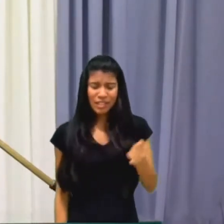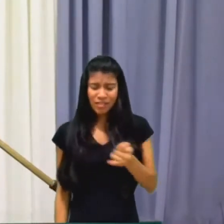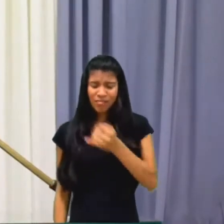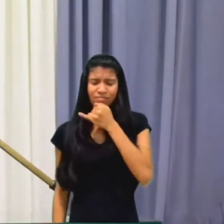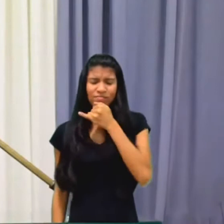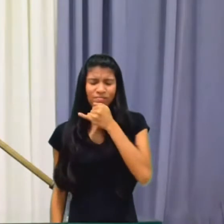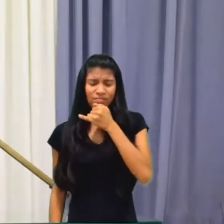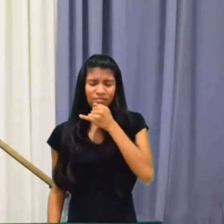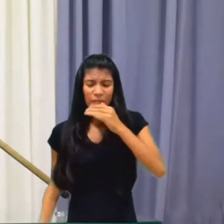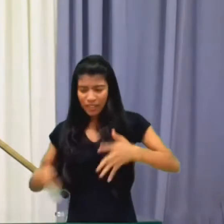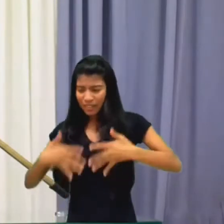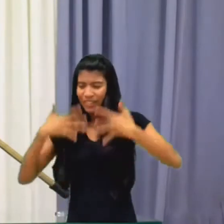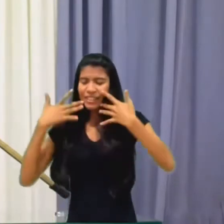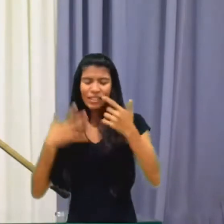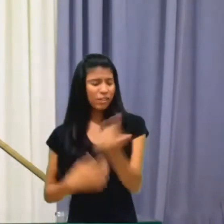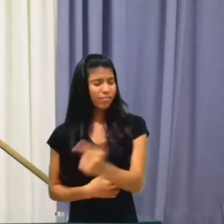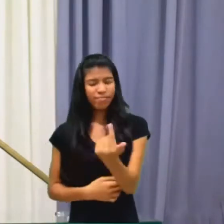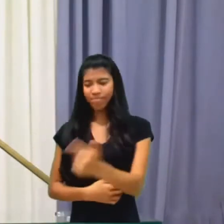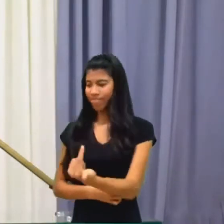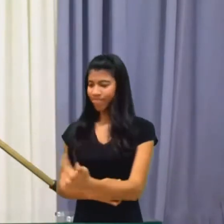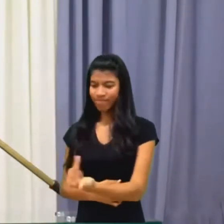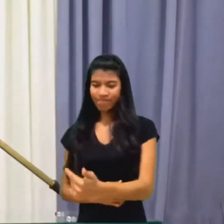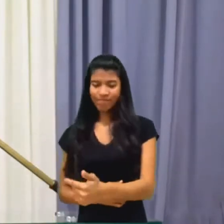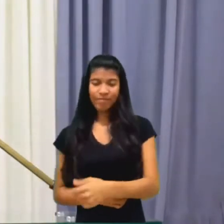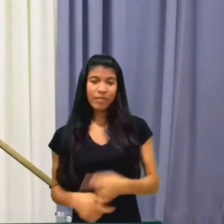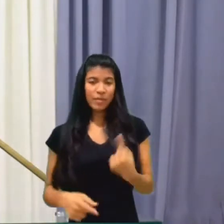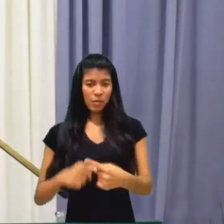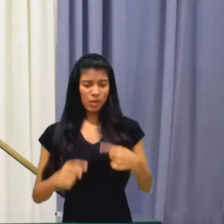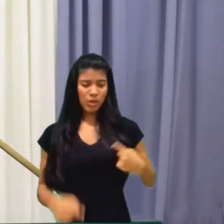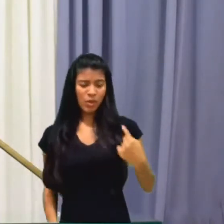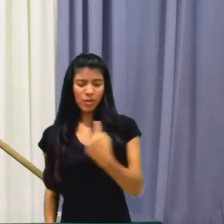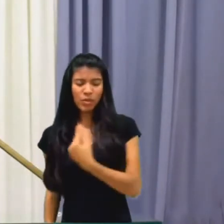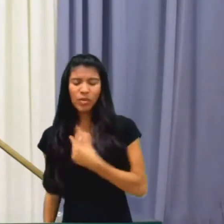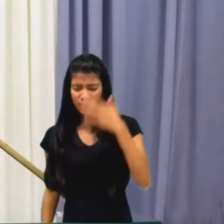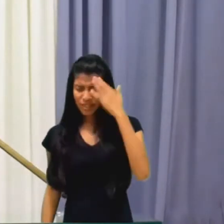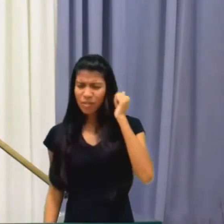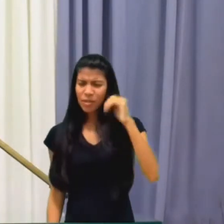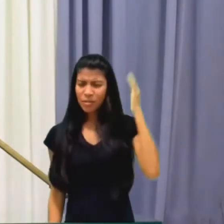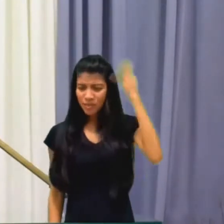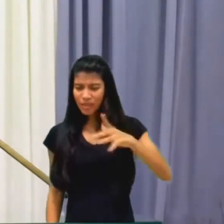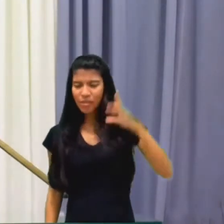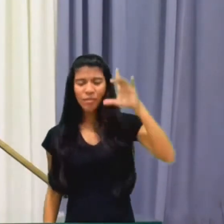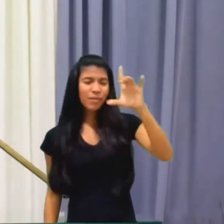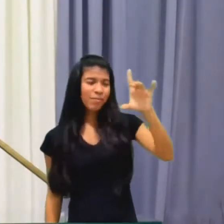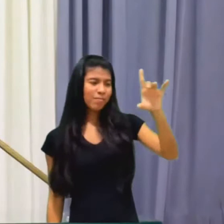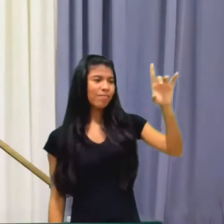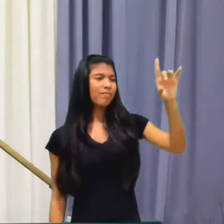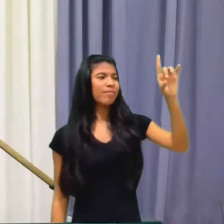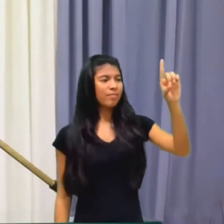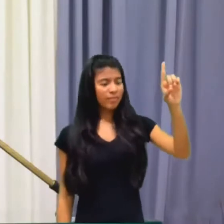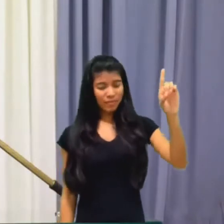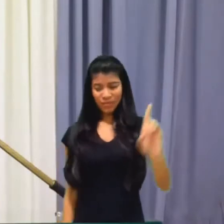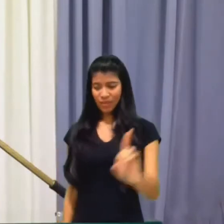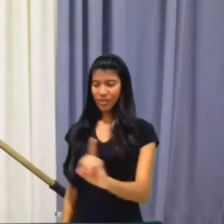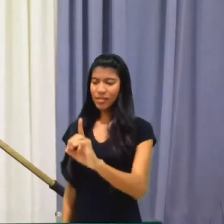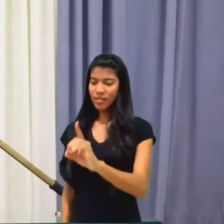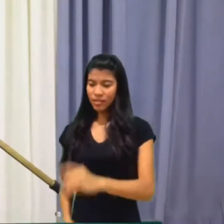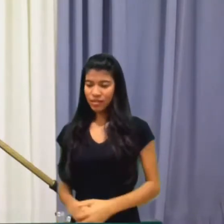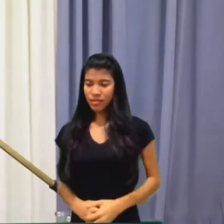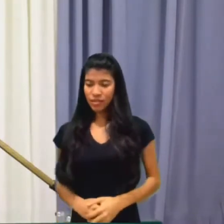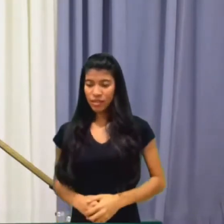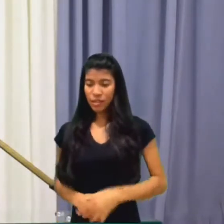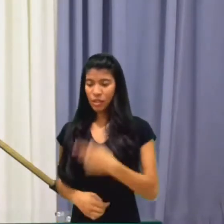nenhum de nós, porque nós sabemos que a presença de Deus em vosso meio é a razão da